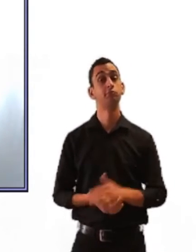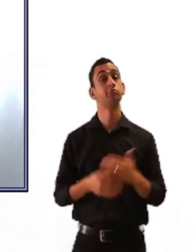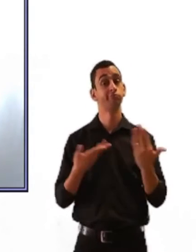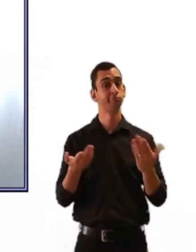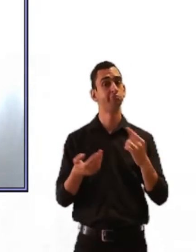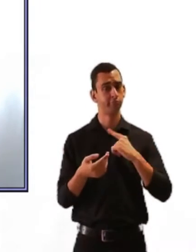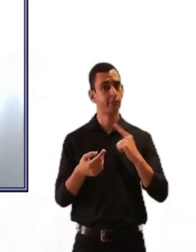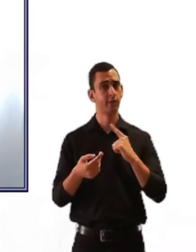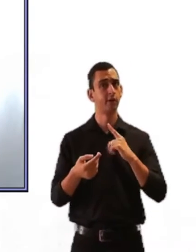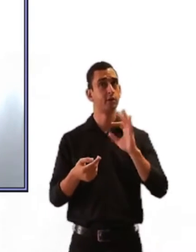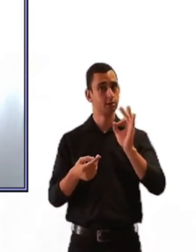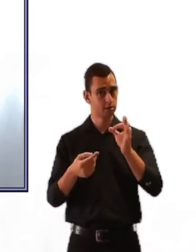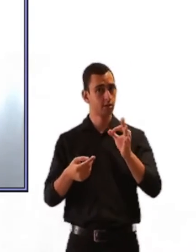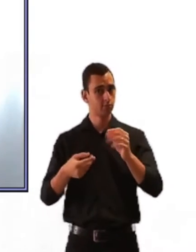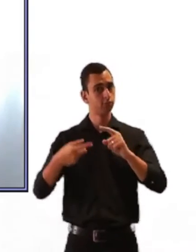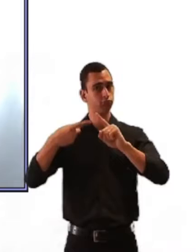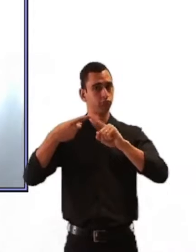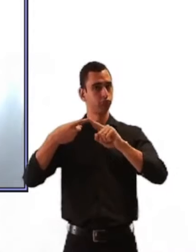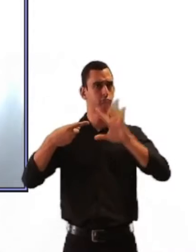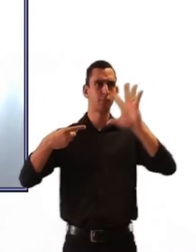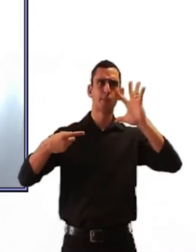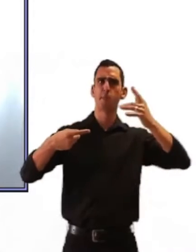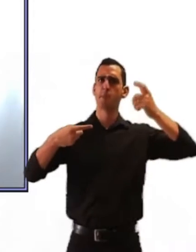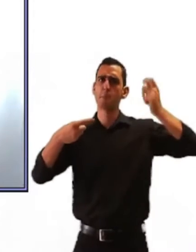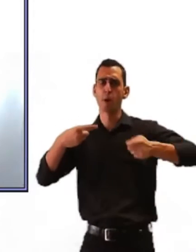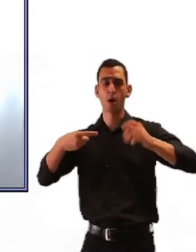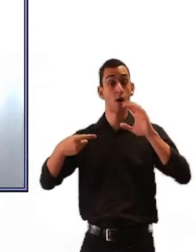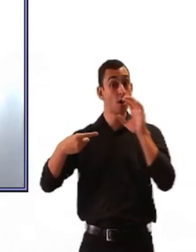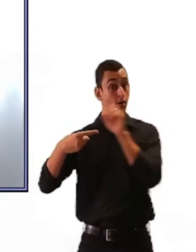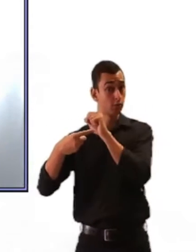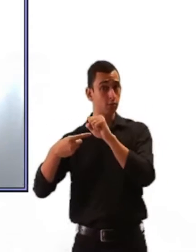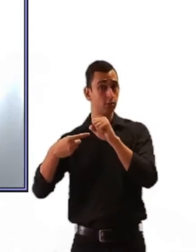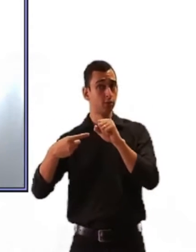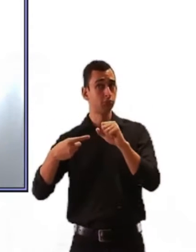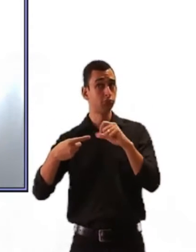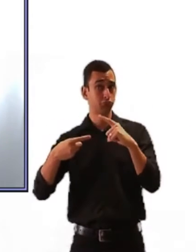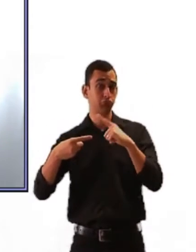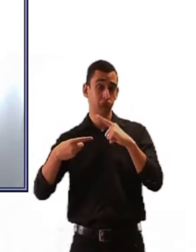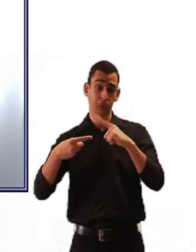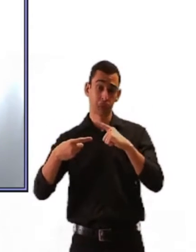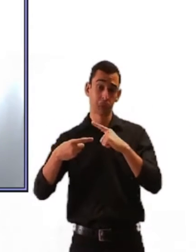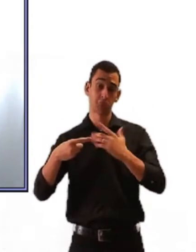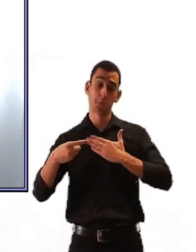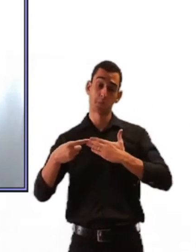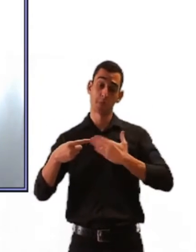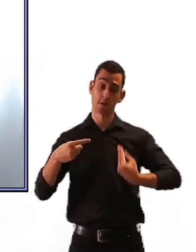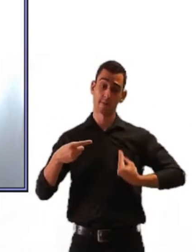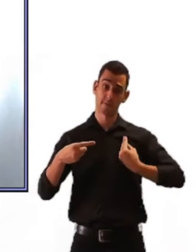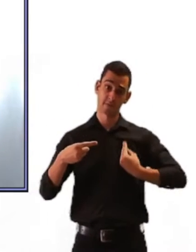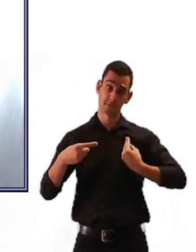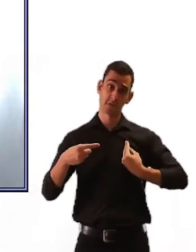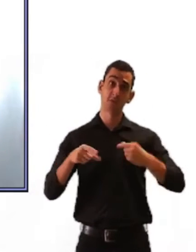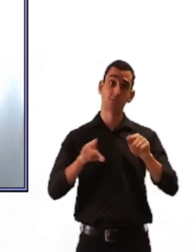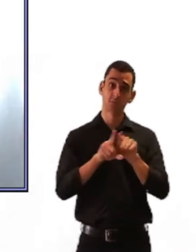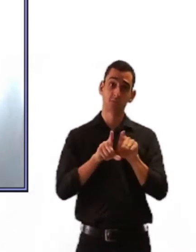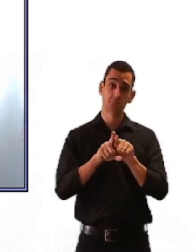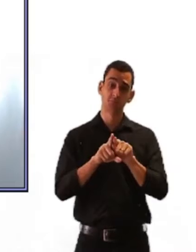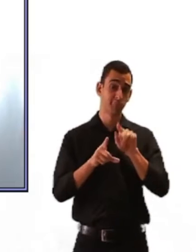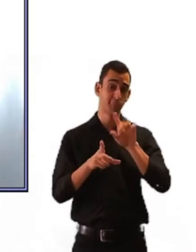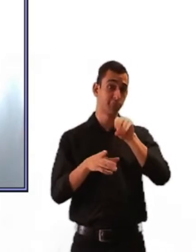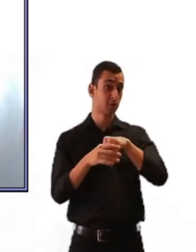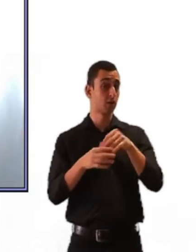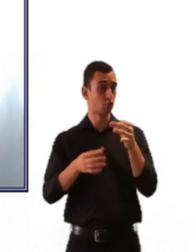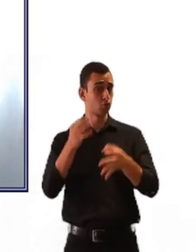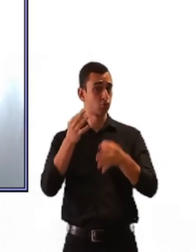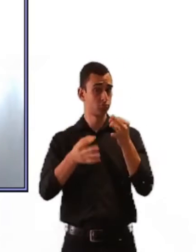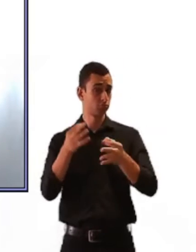são tomadas de forma rápida? Sim, não só no contexto da vida, como no contexto de uma decisão